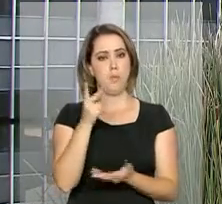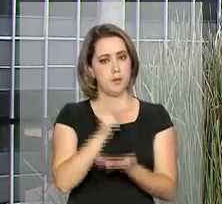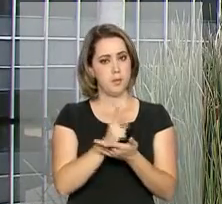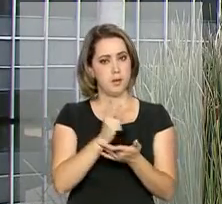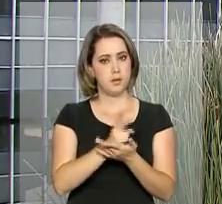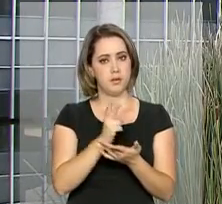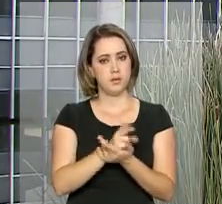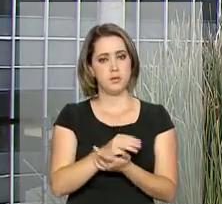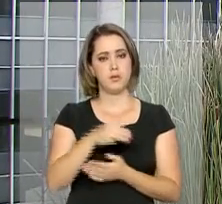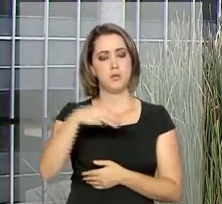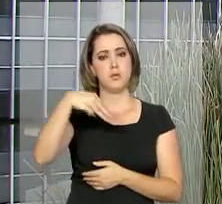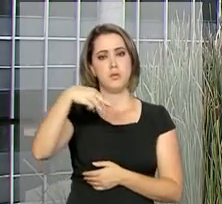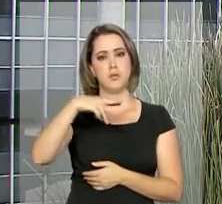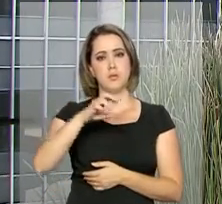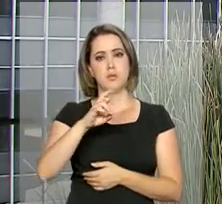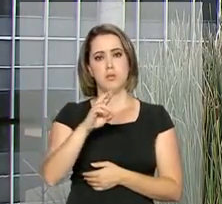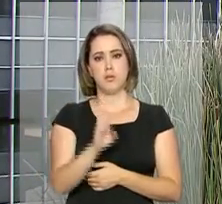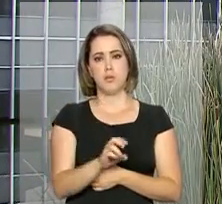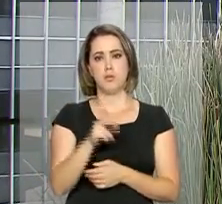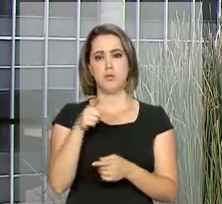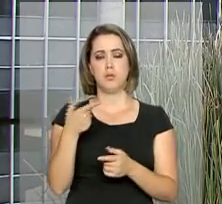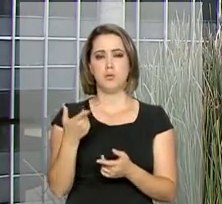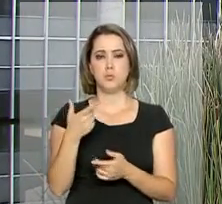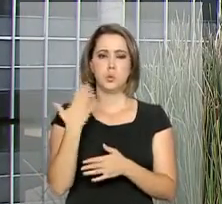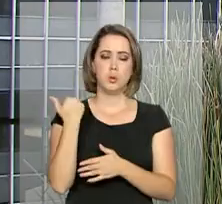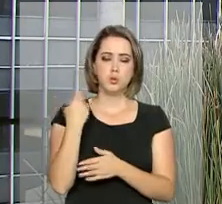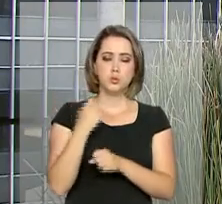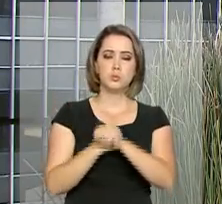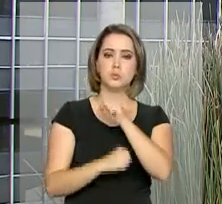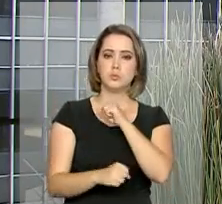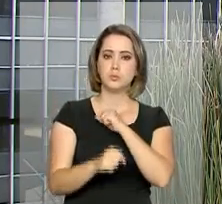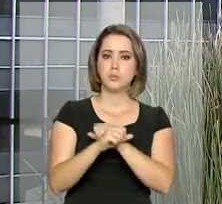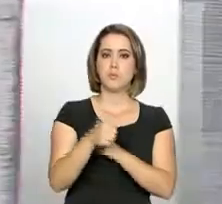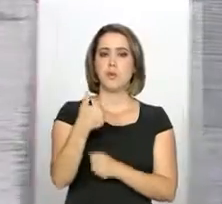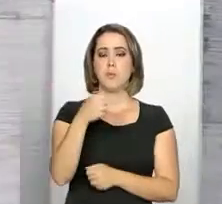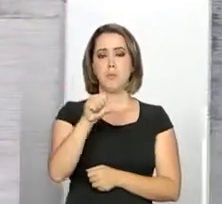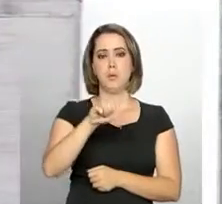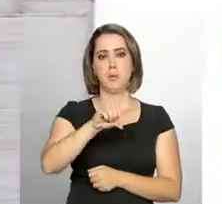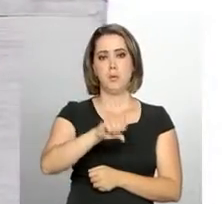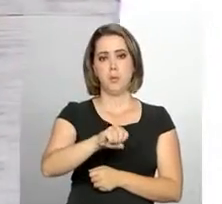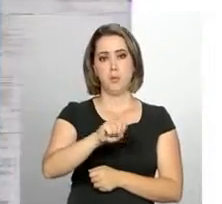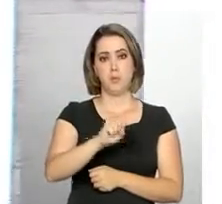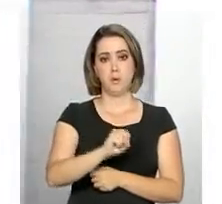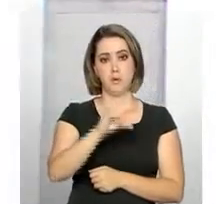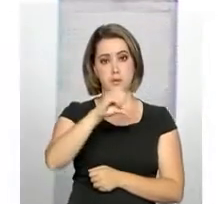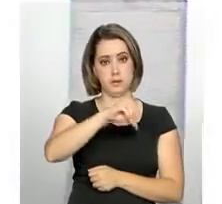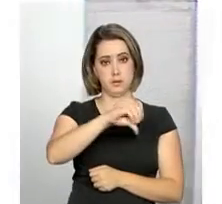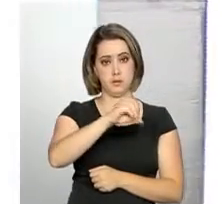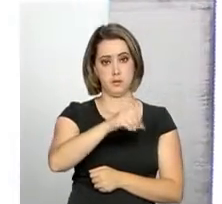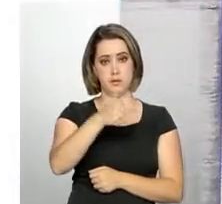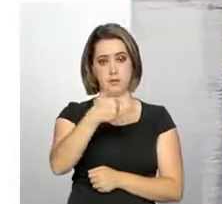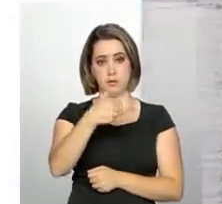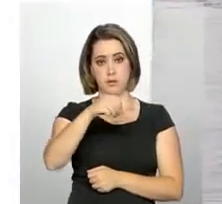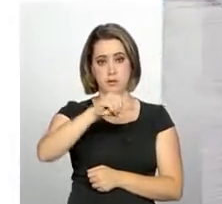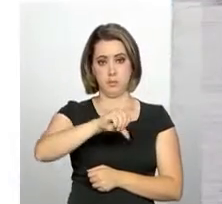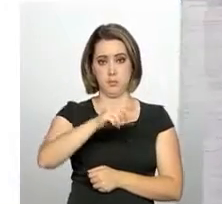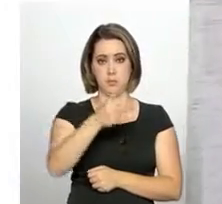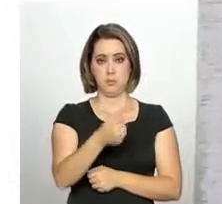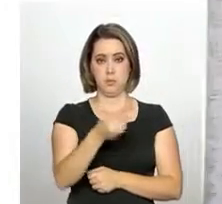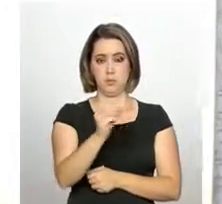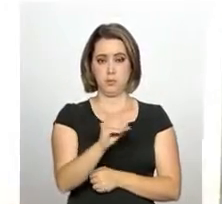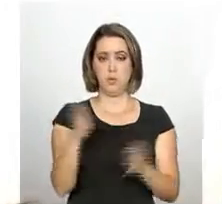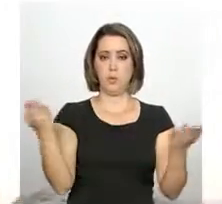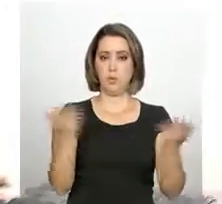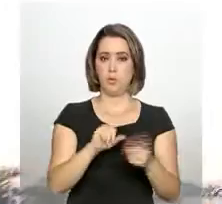Carioca, que foi sede do MRE entre 1899 e 1970.